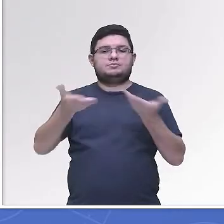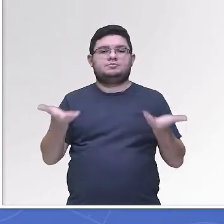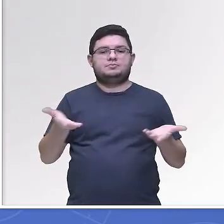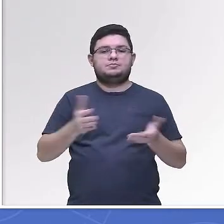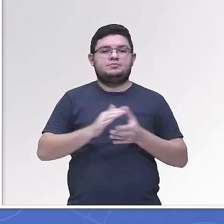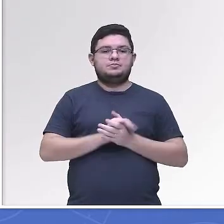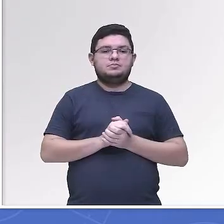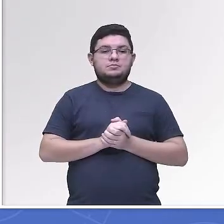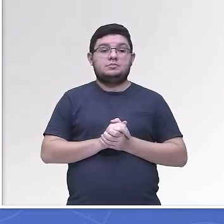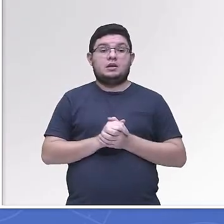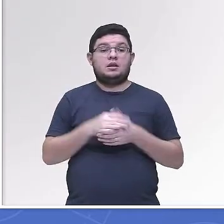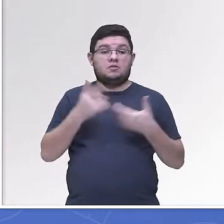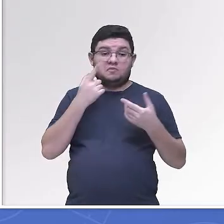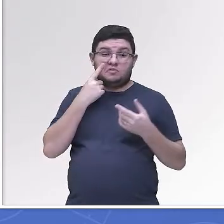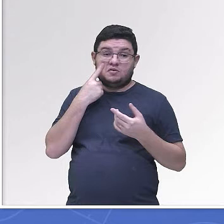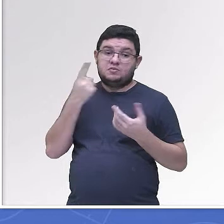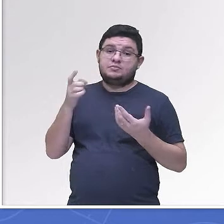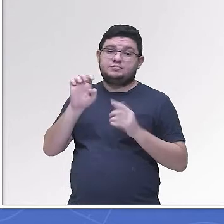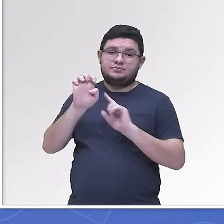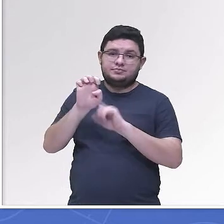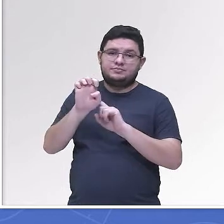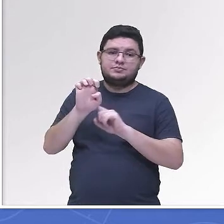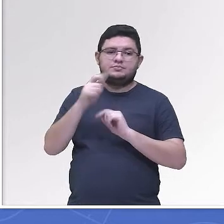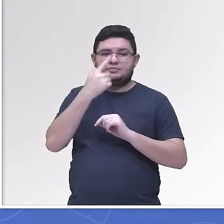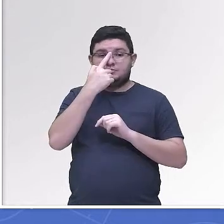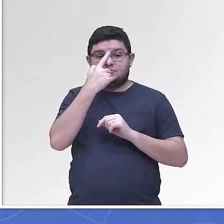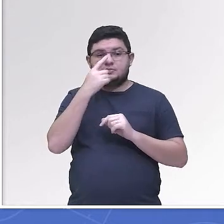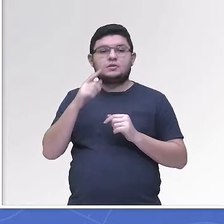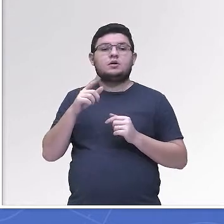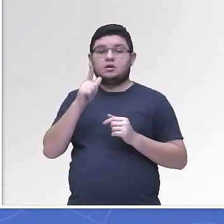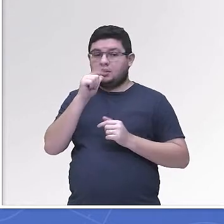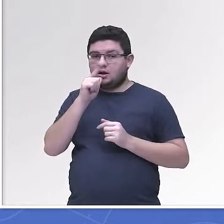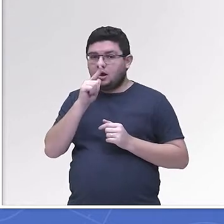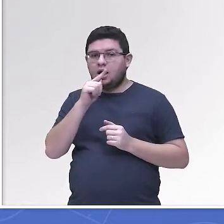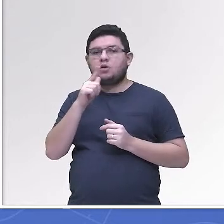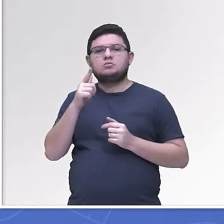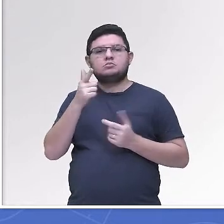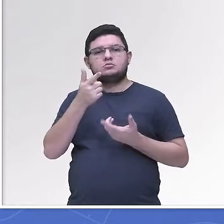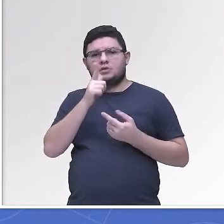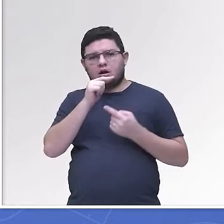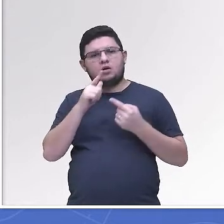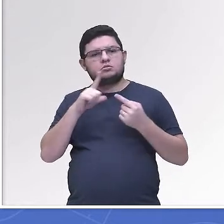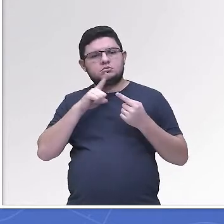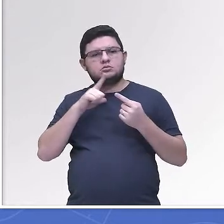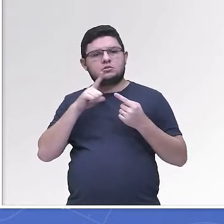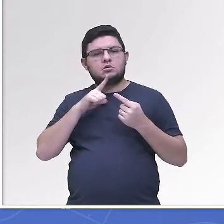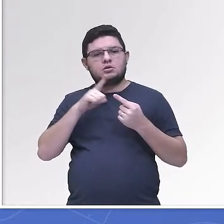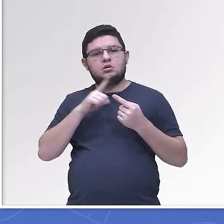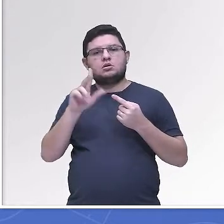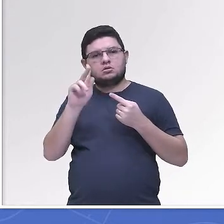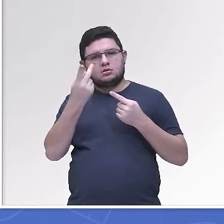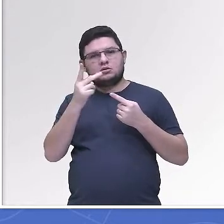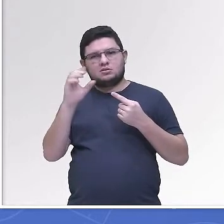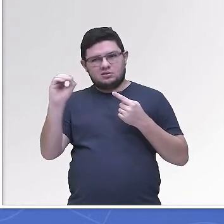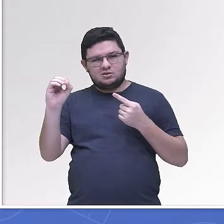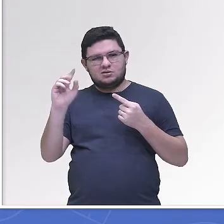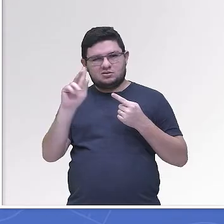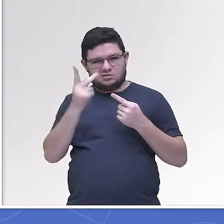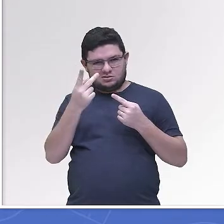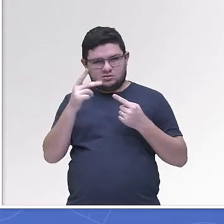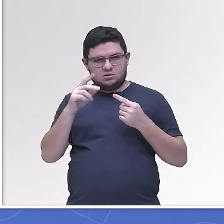a letra E. Água. A água é formada por 2 átomos diferentes, 2 elementos diferentes, que